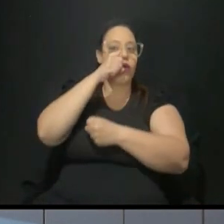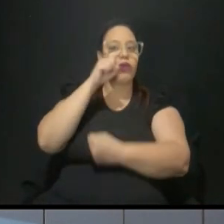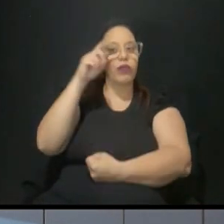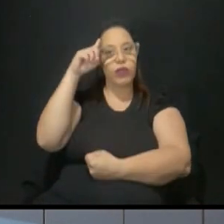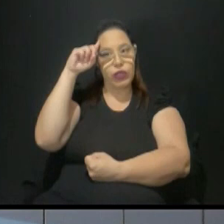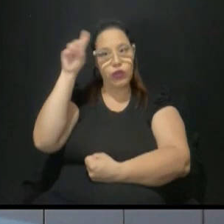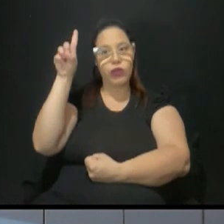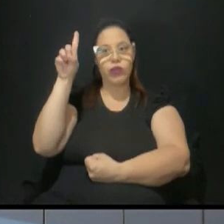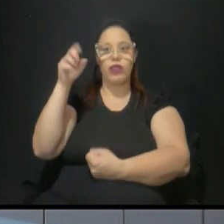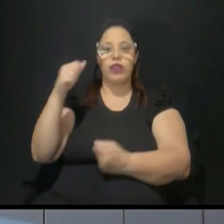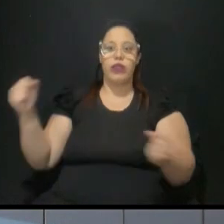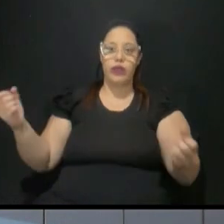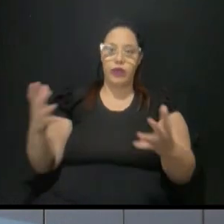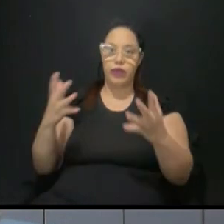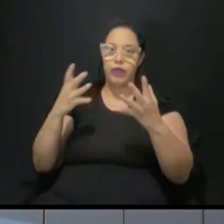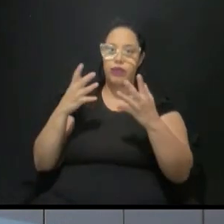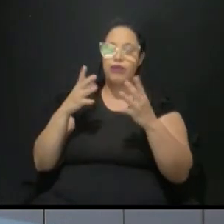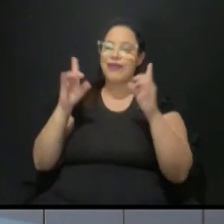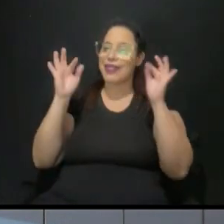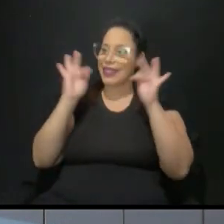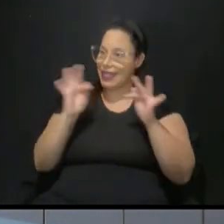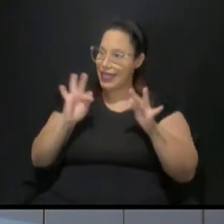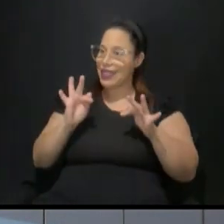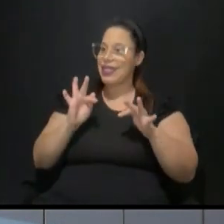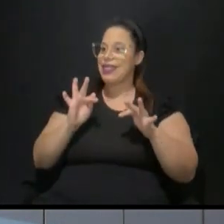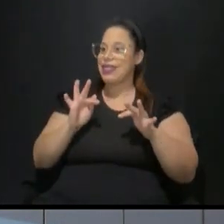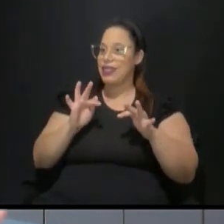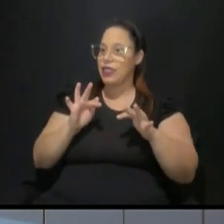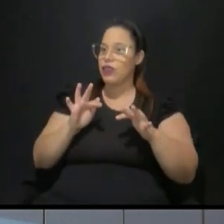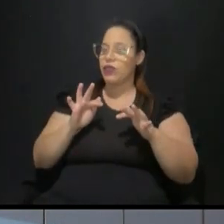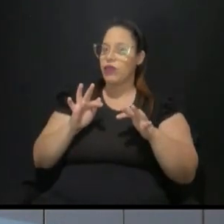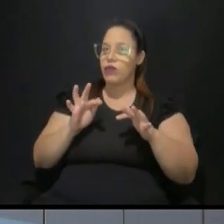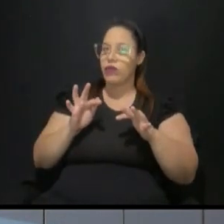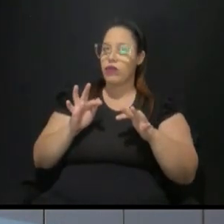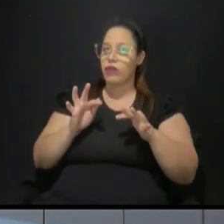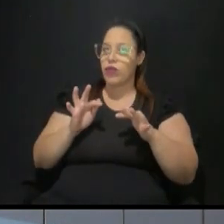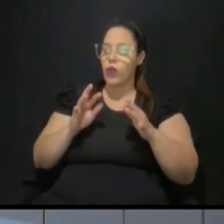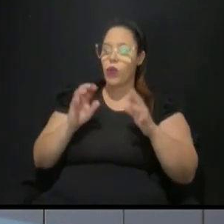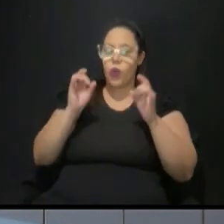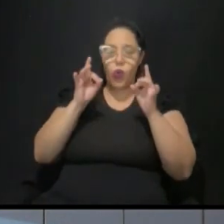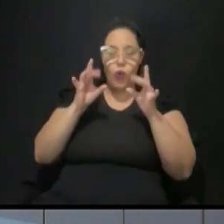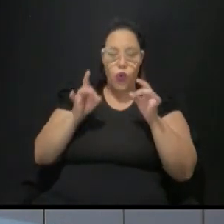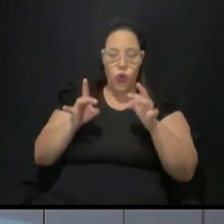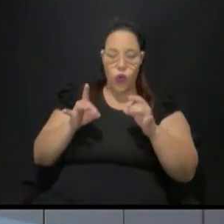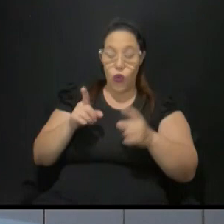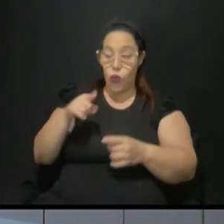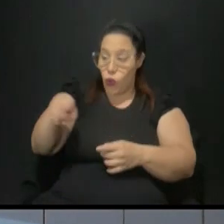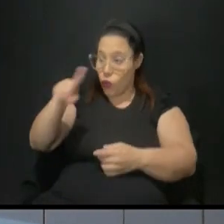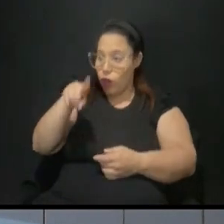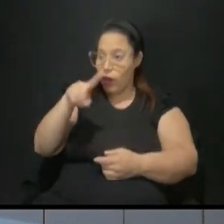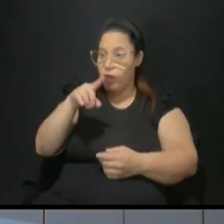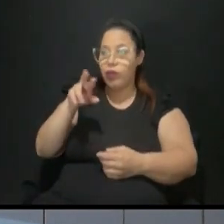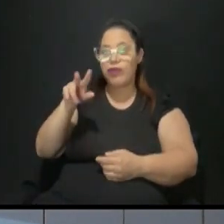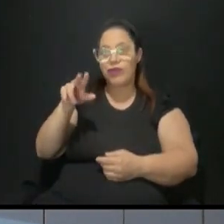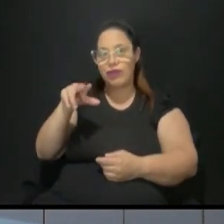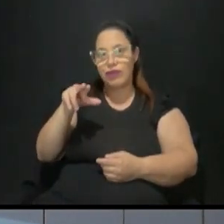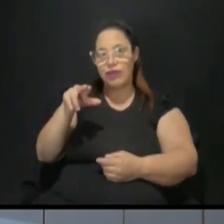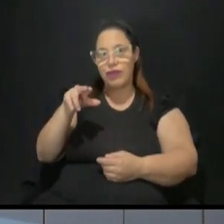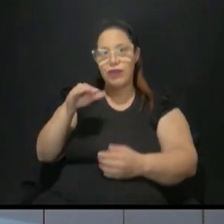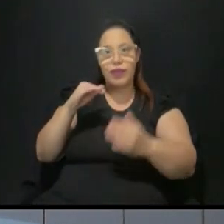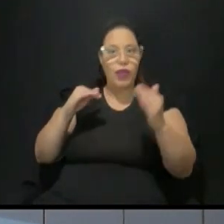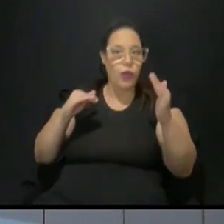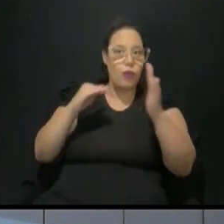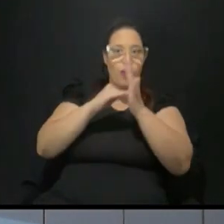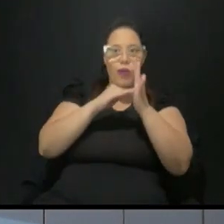A gente ficou muito feliz deles e é um momento especialíssimo para eles, por serem irmãos, né? E eles chegam no ápice da performance deles